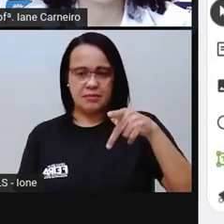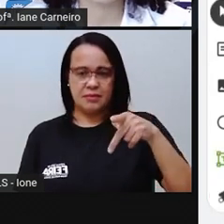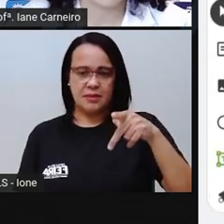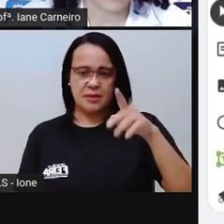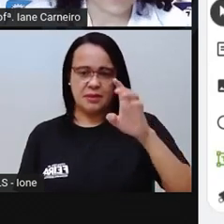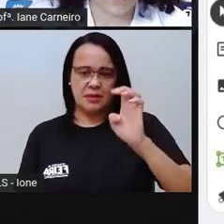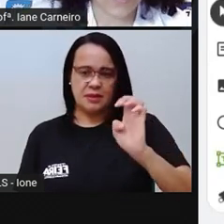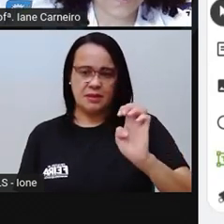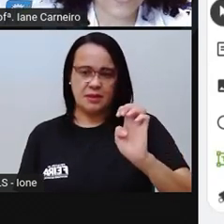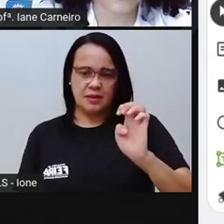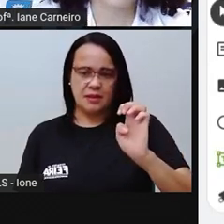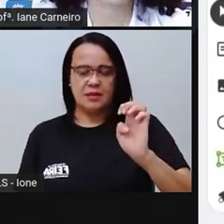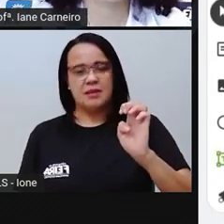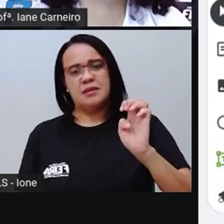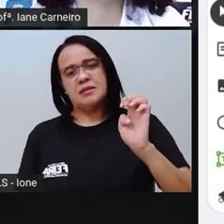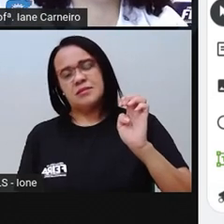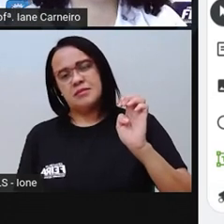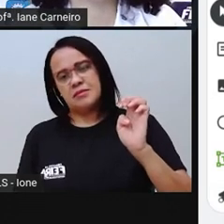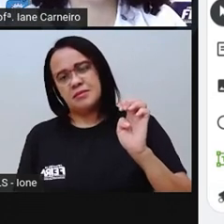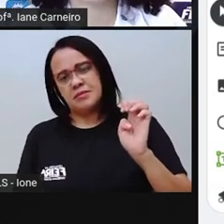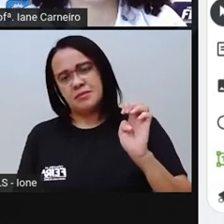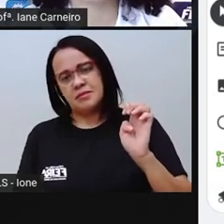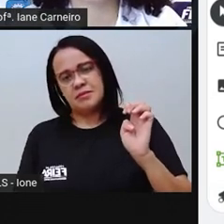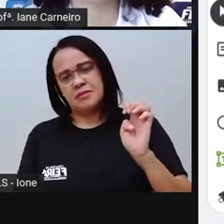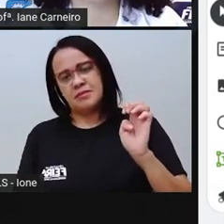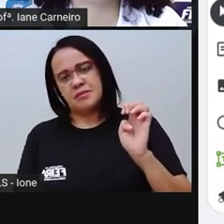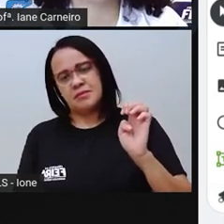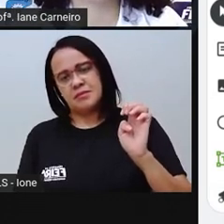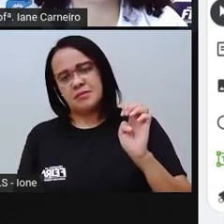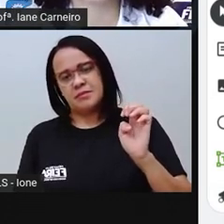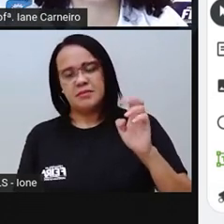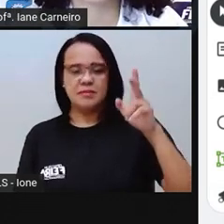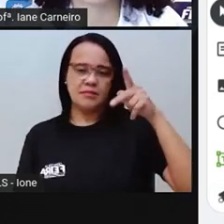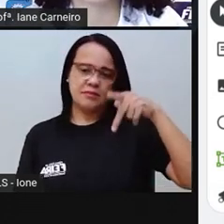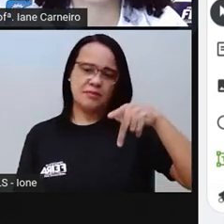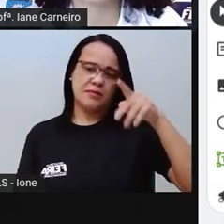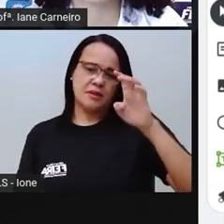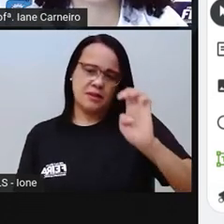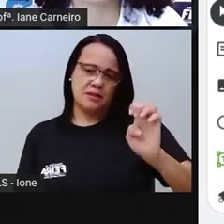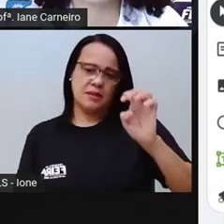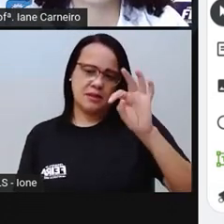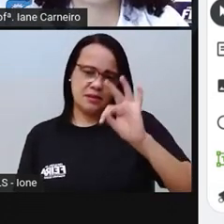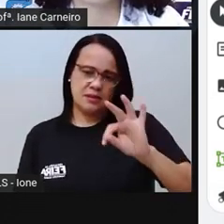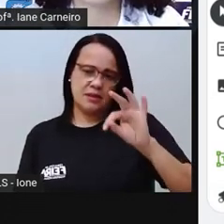aqui o P junto com o E. Joia.